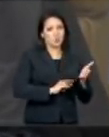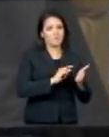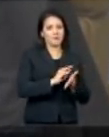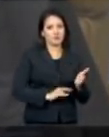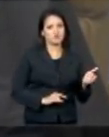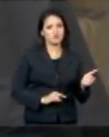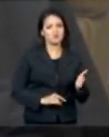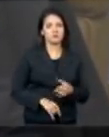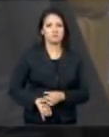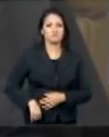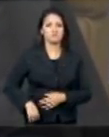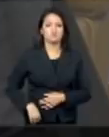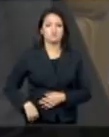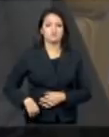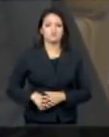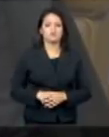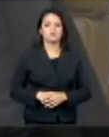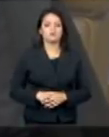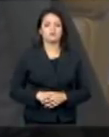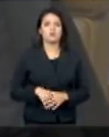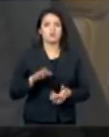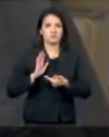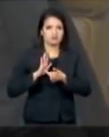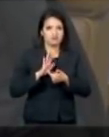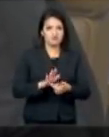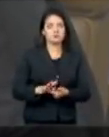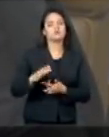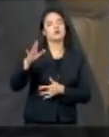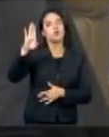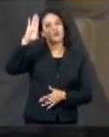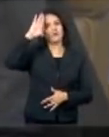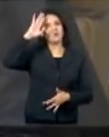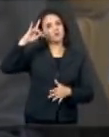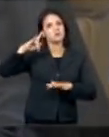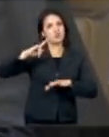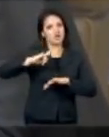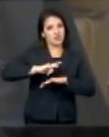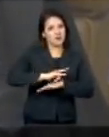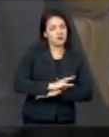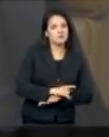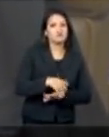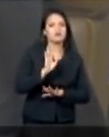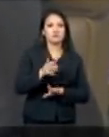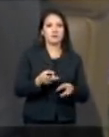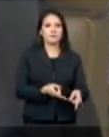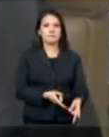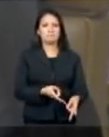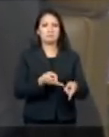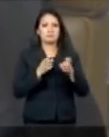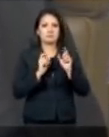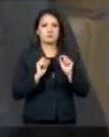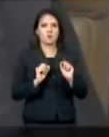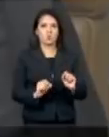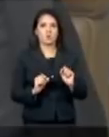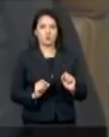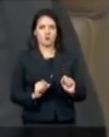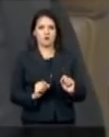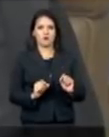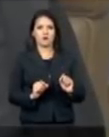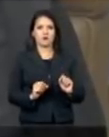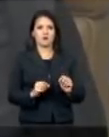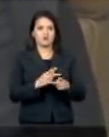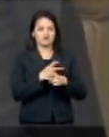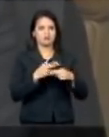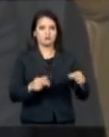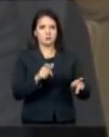evidenciaram que a força aérea brasileira estava convencida do caráter subversivo dos cabos e